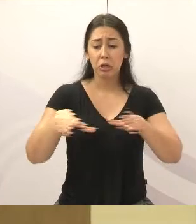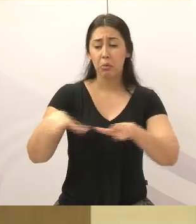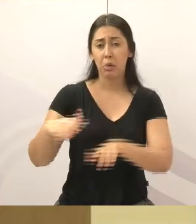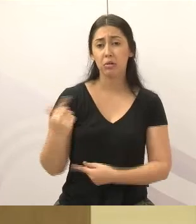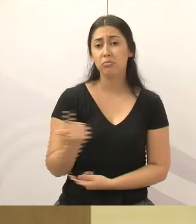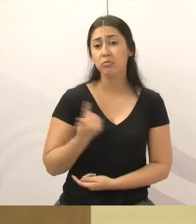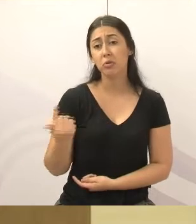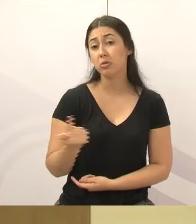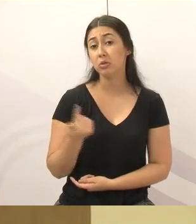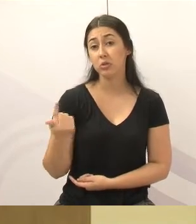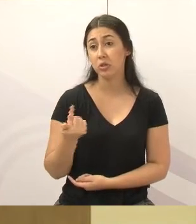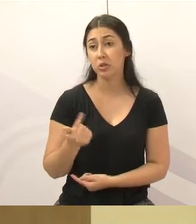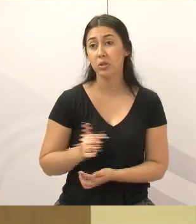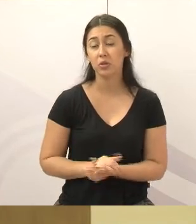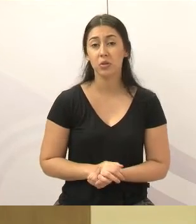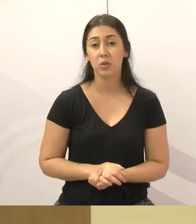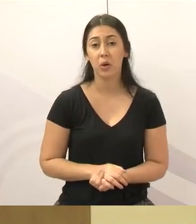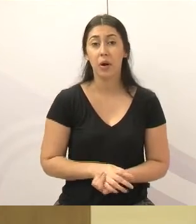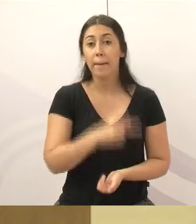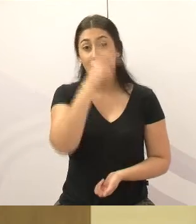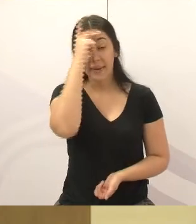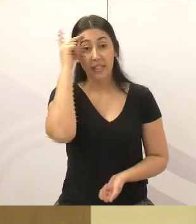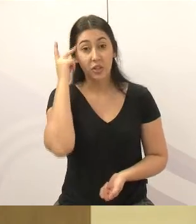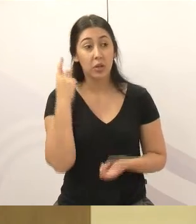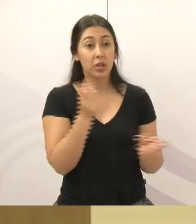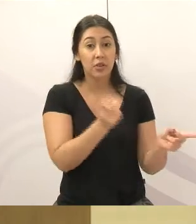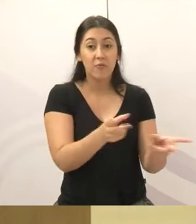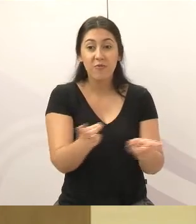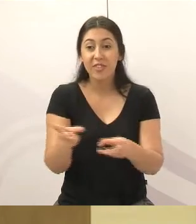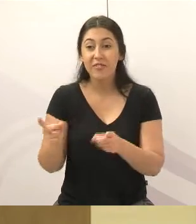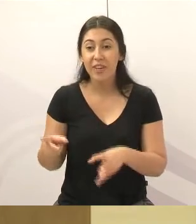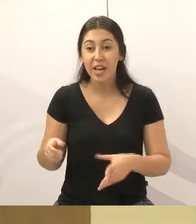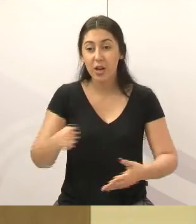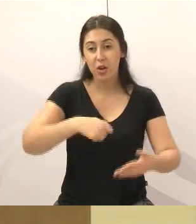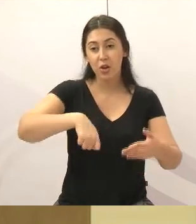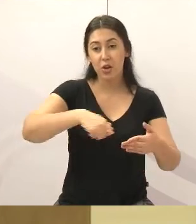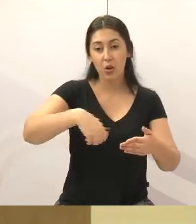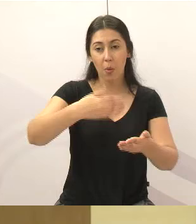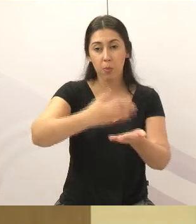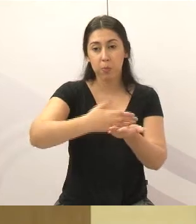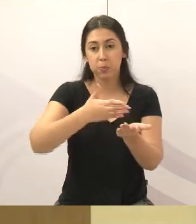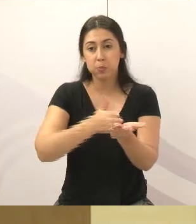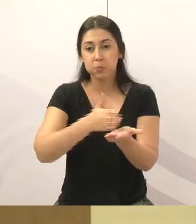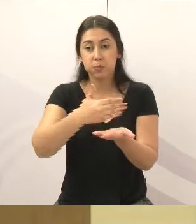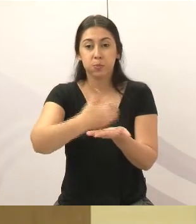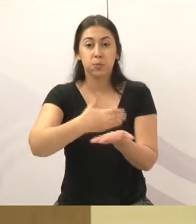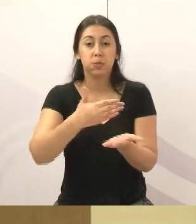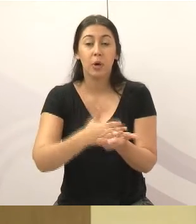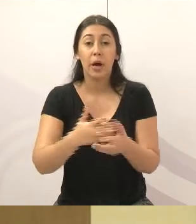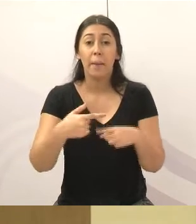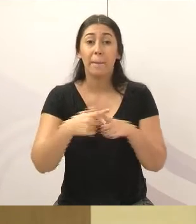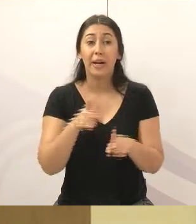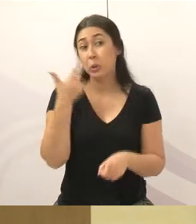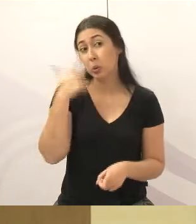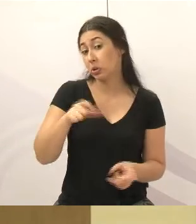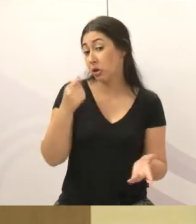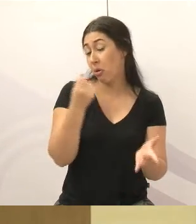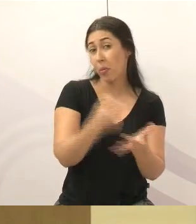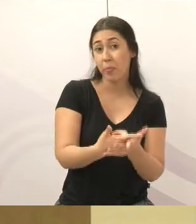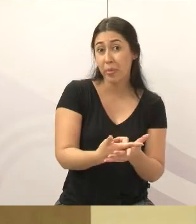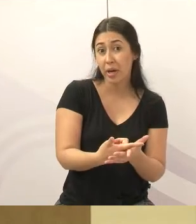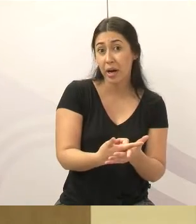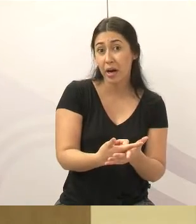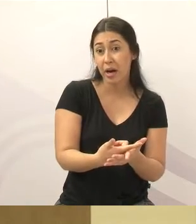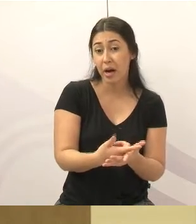daquele comércio, daquela pessoa que comercializa o seu bolo, que não tem condição de comprar o álcool em gel, por que não no